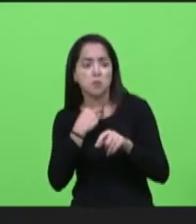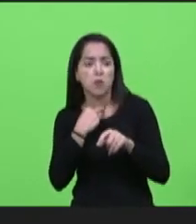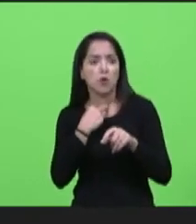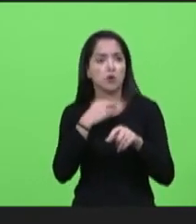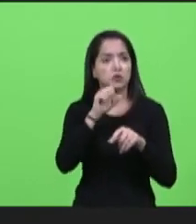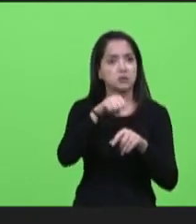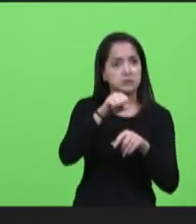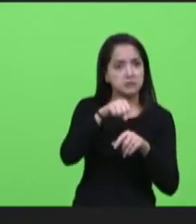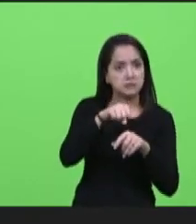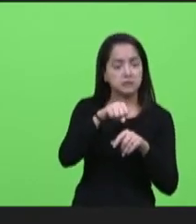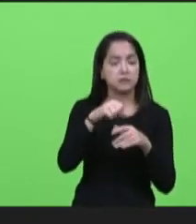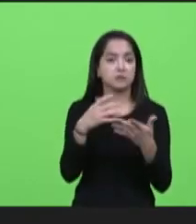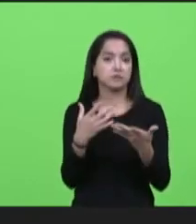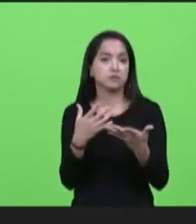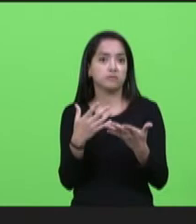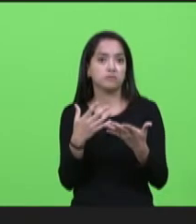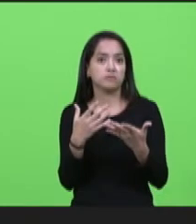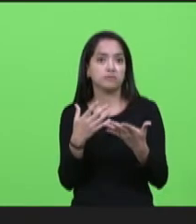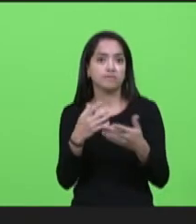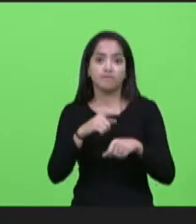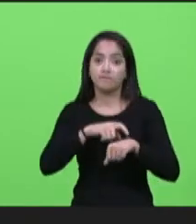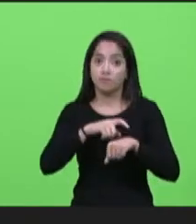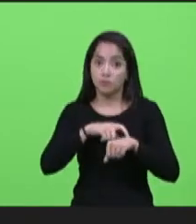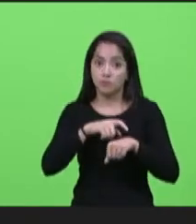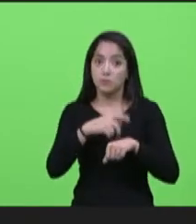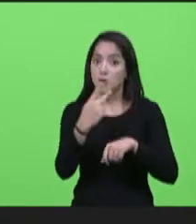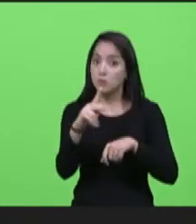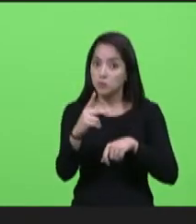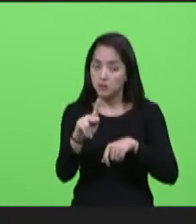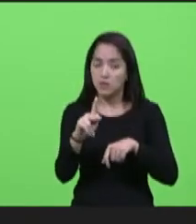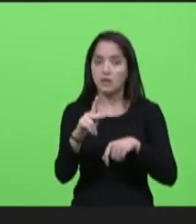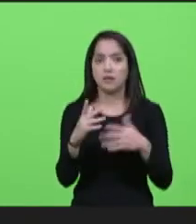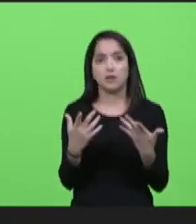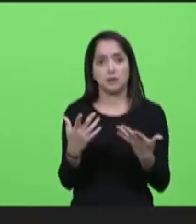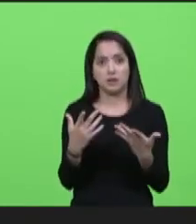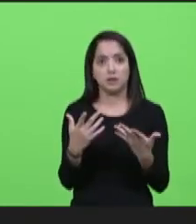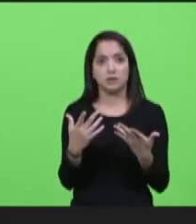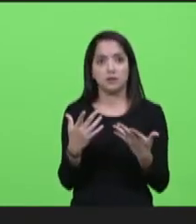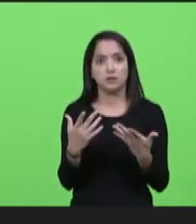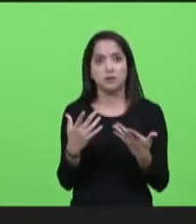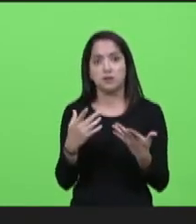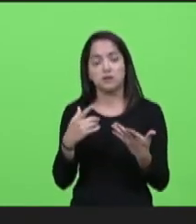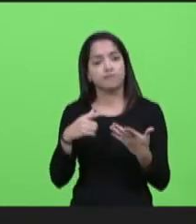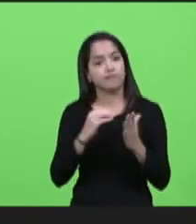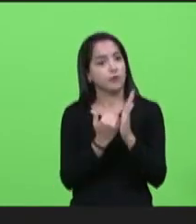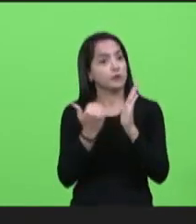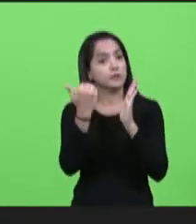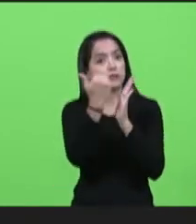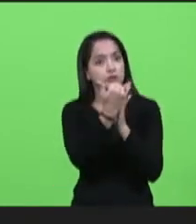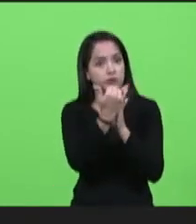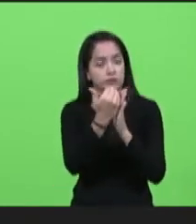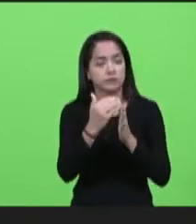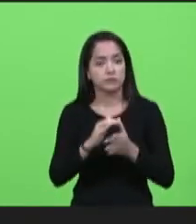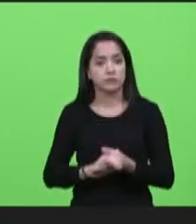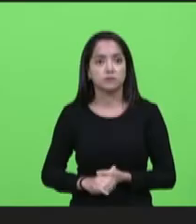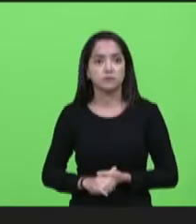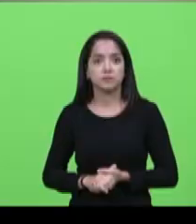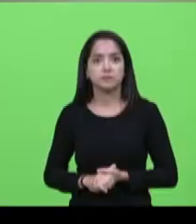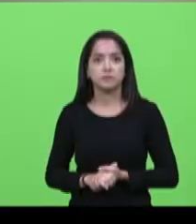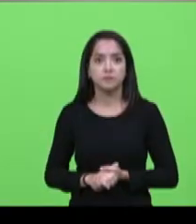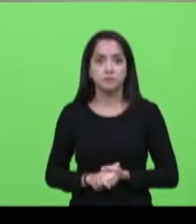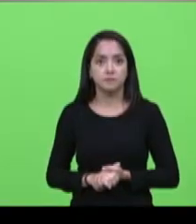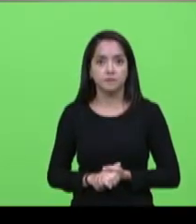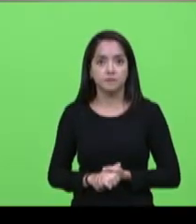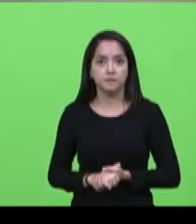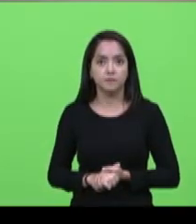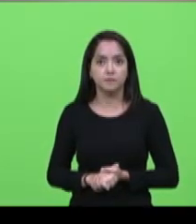o tempo regimental que ele tem para fazer uso da palavra, isso aí sim que já é passar da conta e fazer um grande circo. Seria isso, senhor deputado.